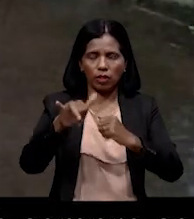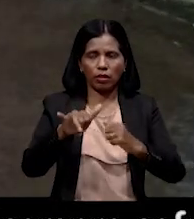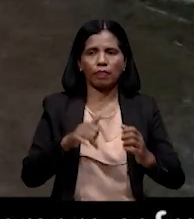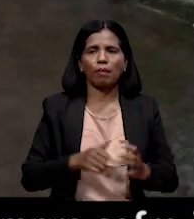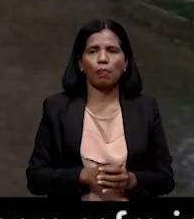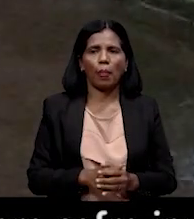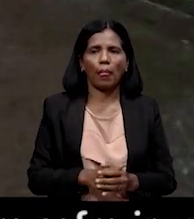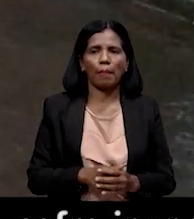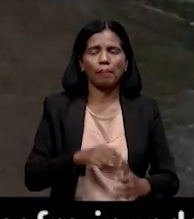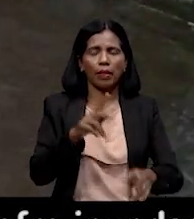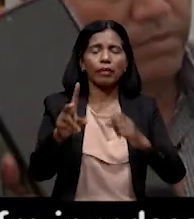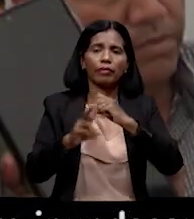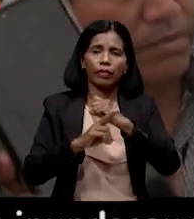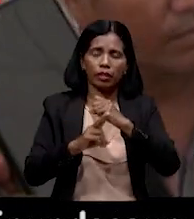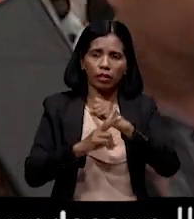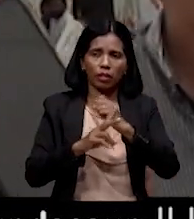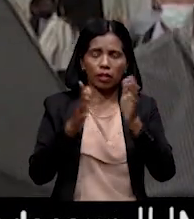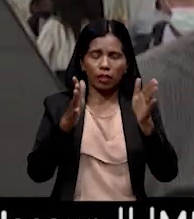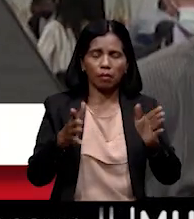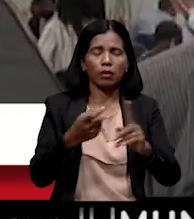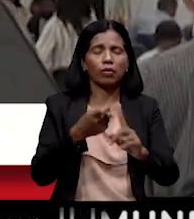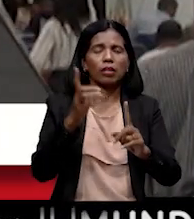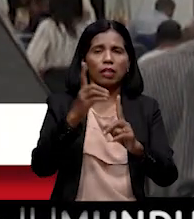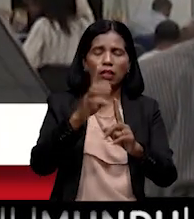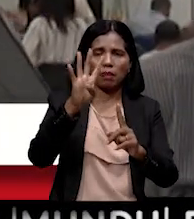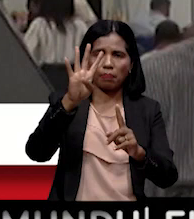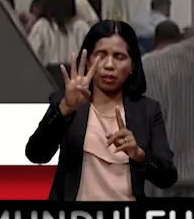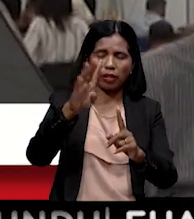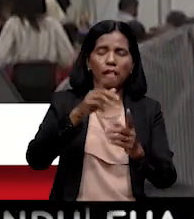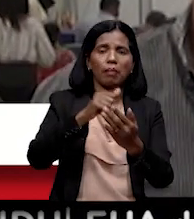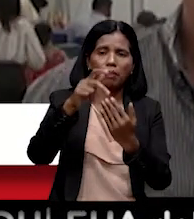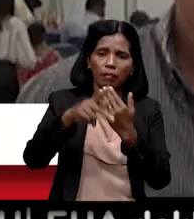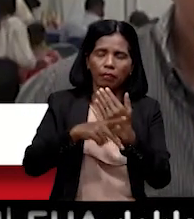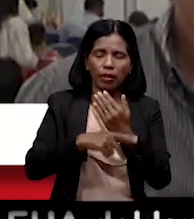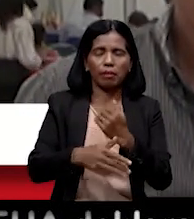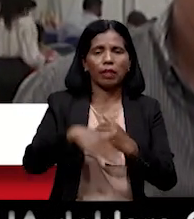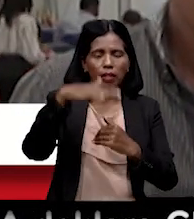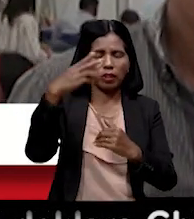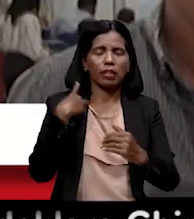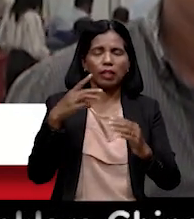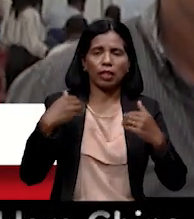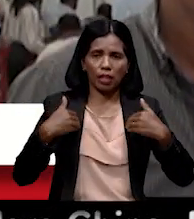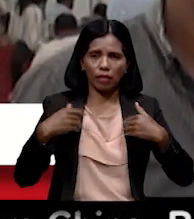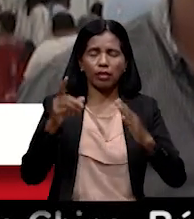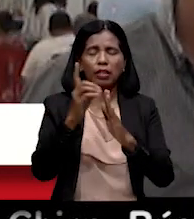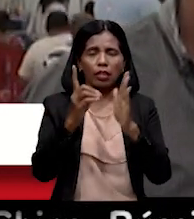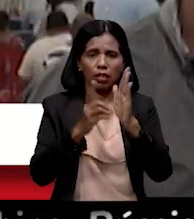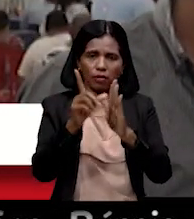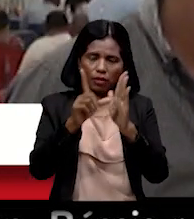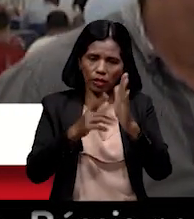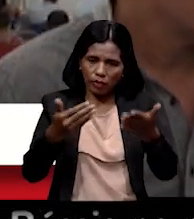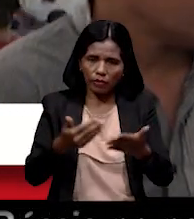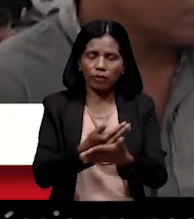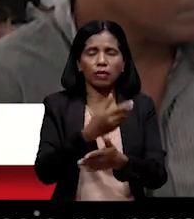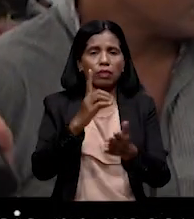vítima sira de bem maka husi 4 abril balete, ita iha decreto lei foi decreto lei número 7, de bem